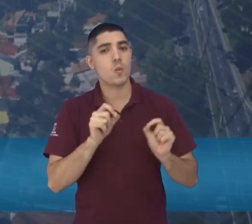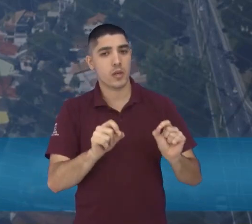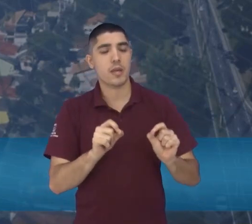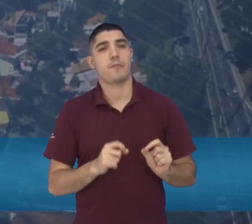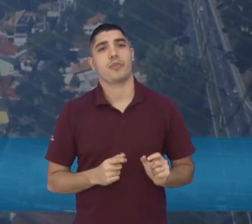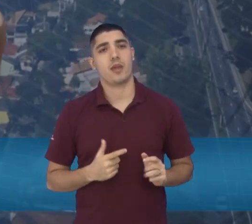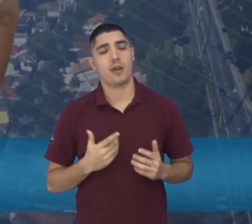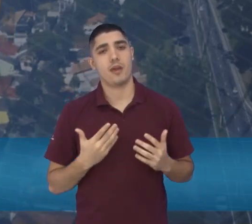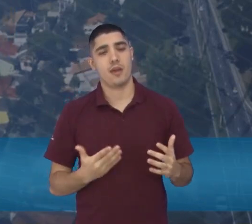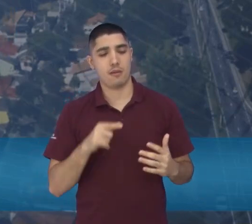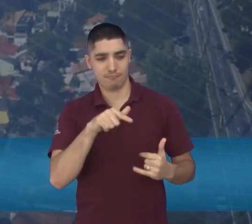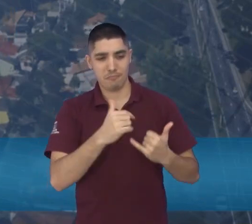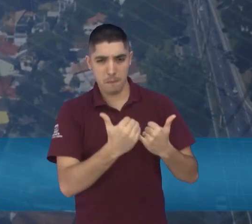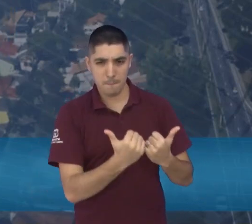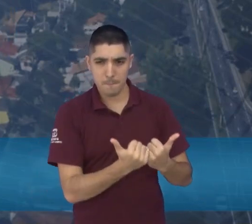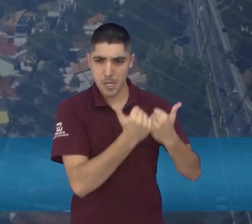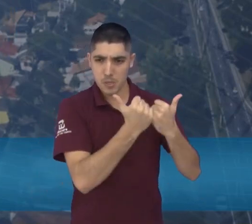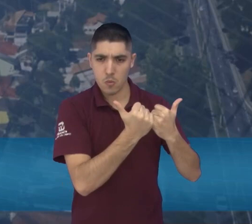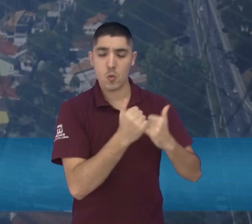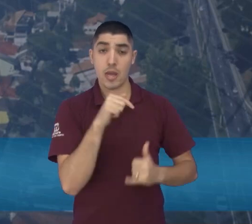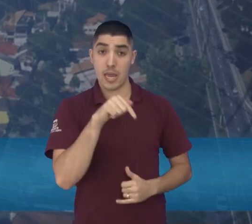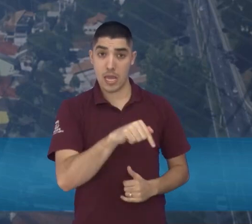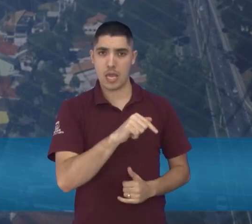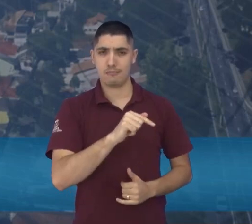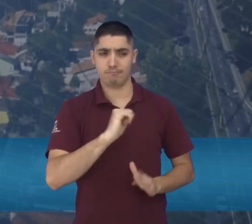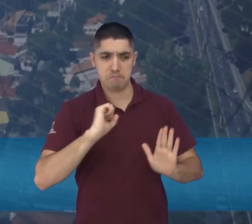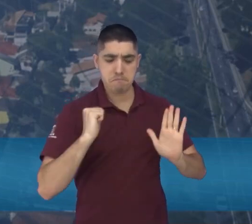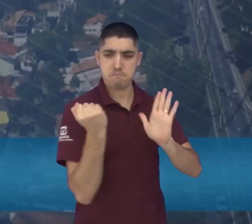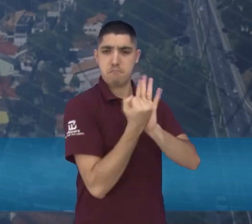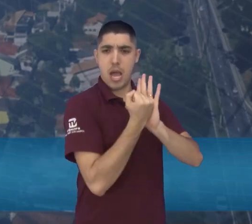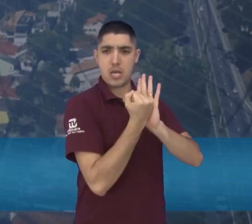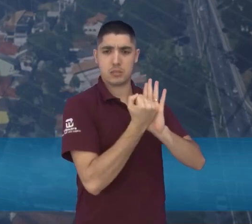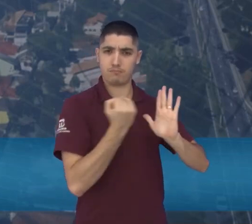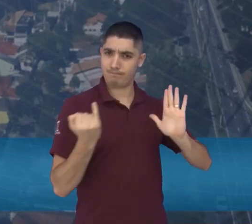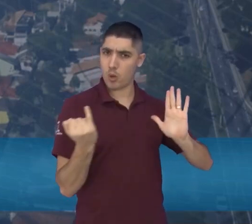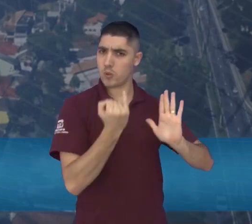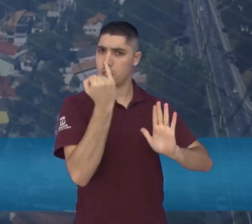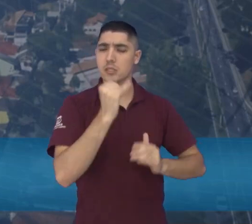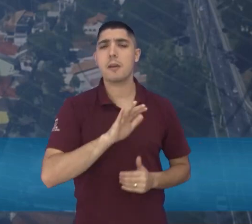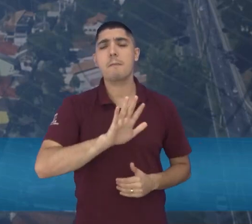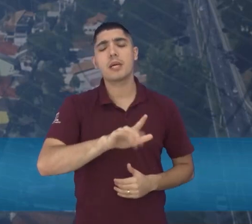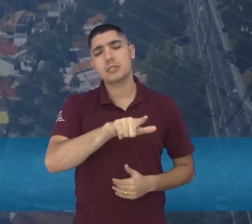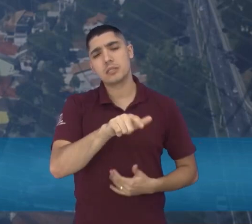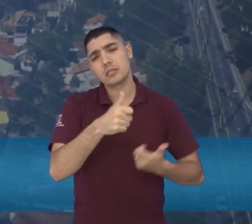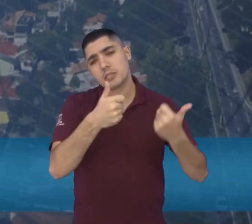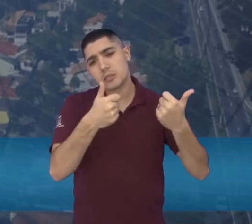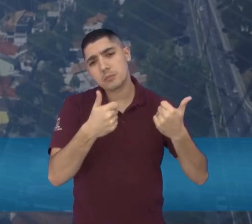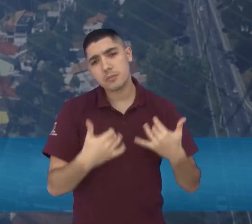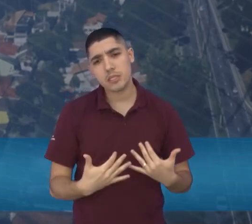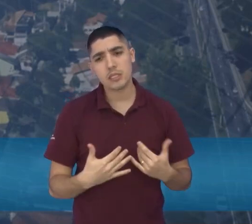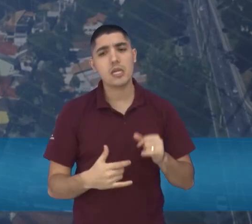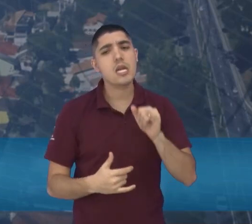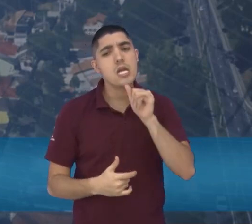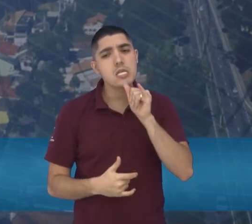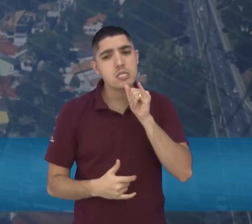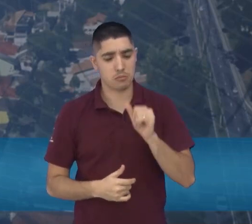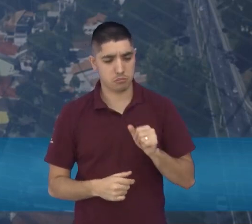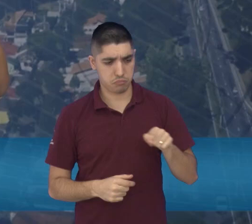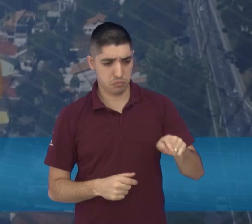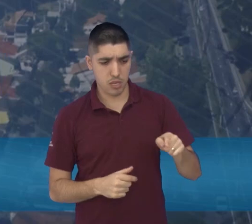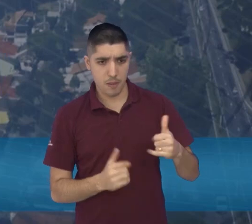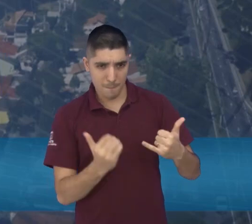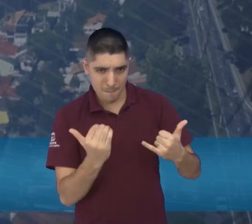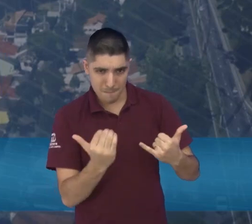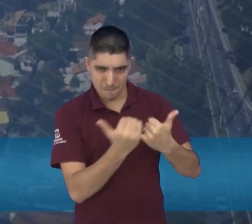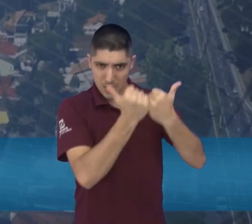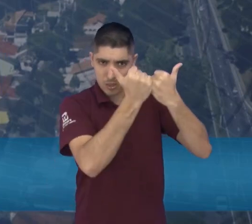têm um peso, um significado muito grande, né? Então, fala um pouquinho qual a importância, como que é esse processo para